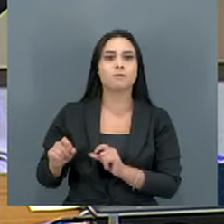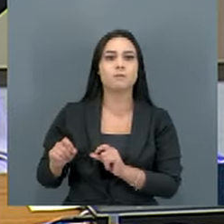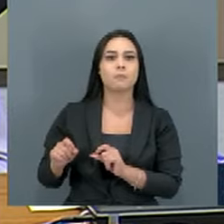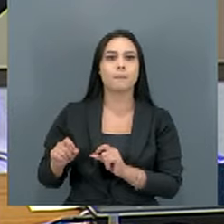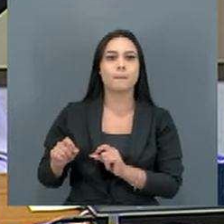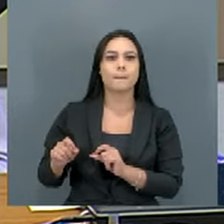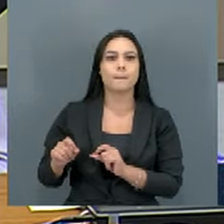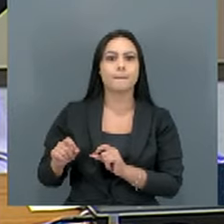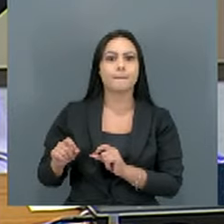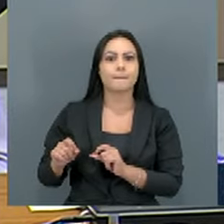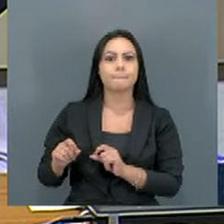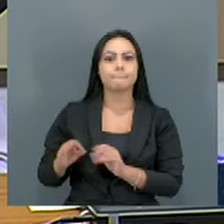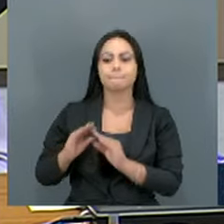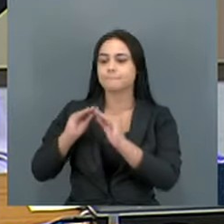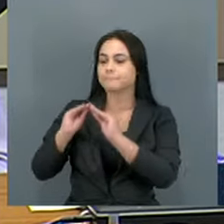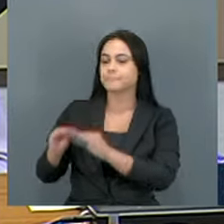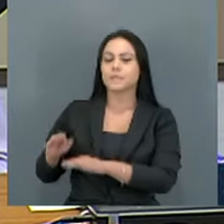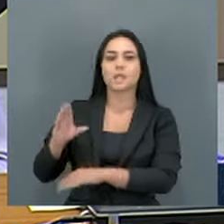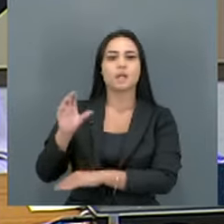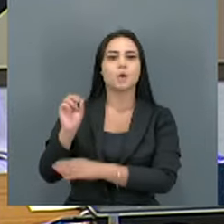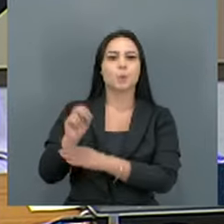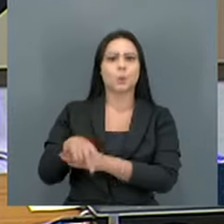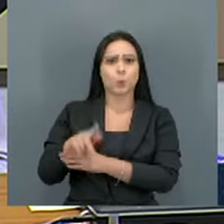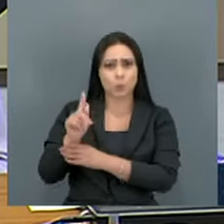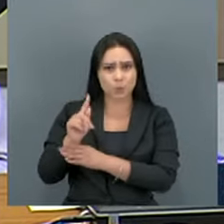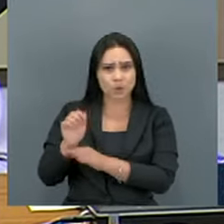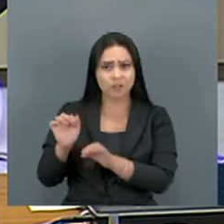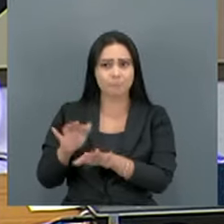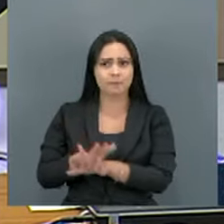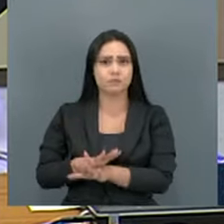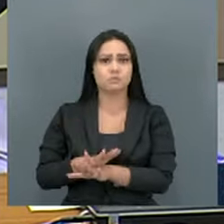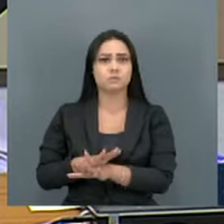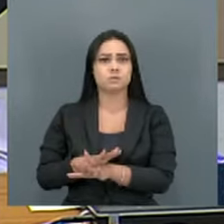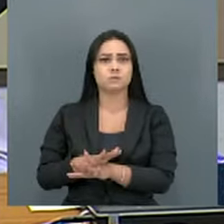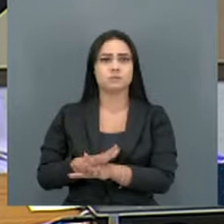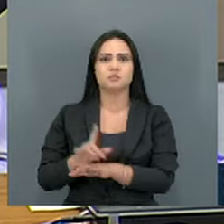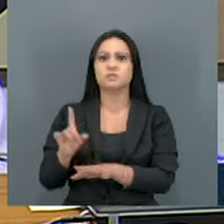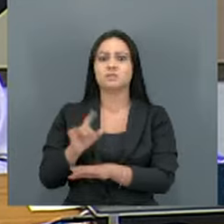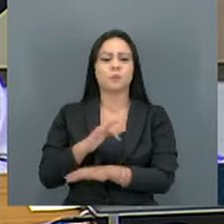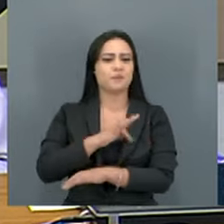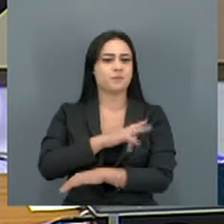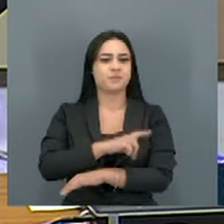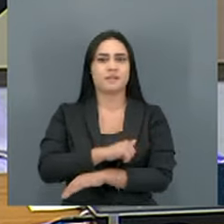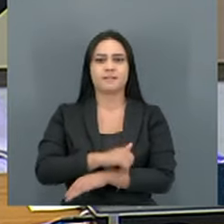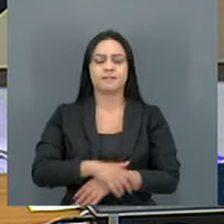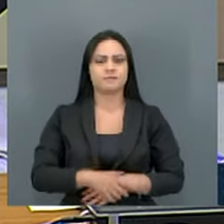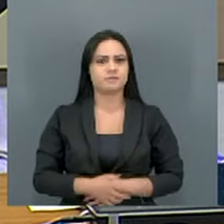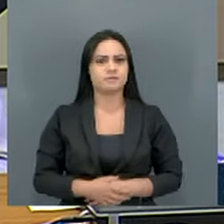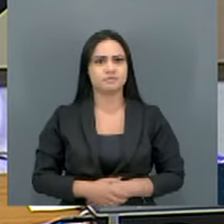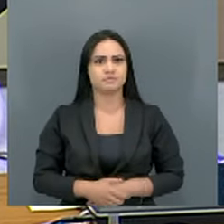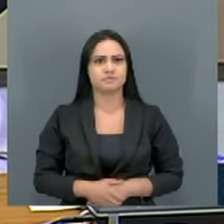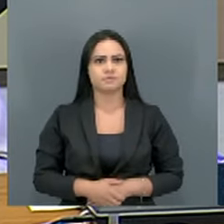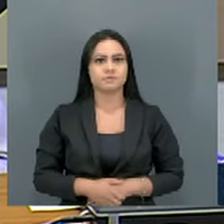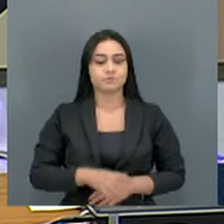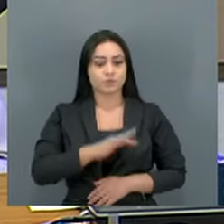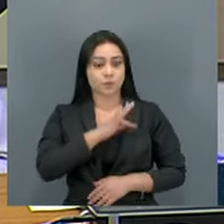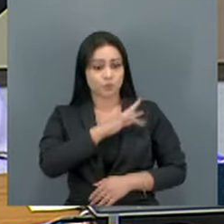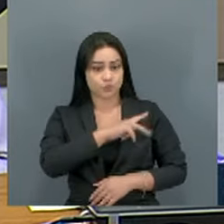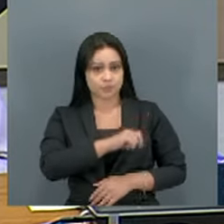deixar para a ONG. O ONG está acabando aí, não é a FUNAI. A FUNAI